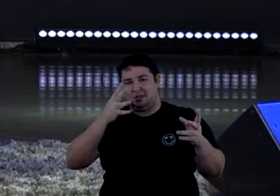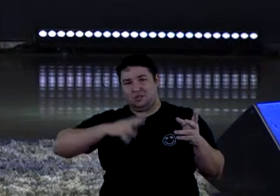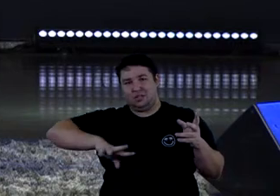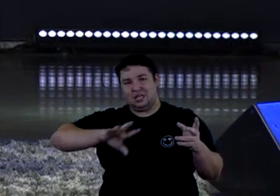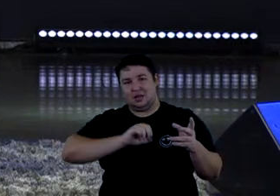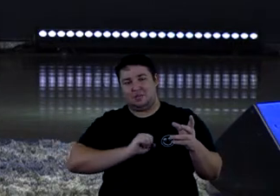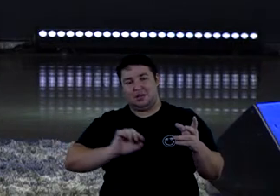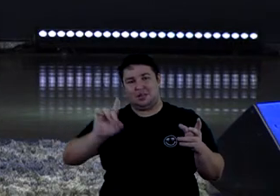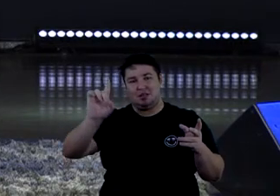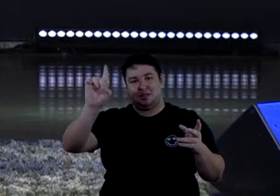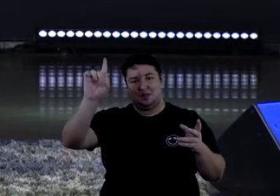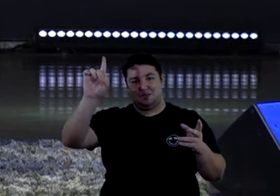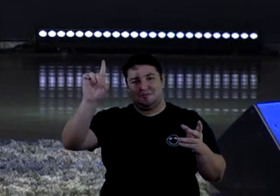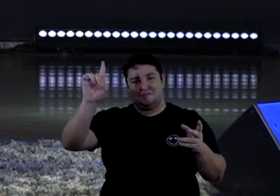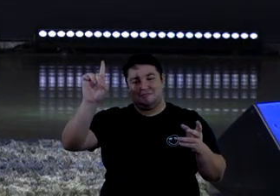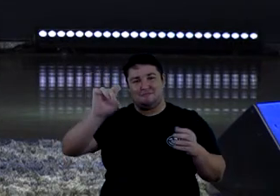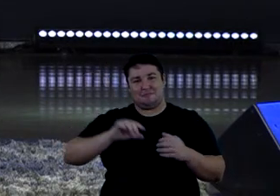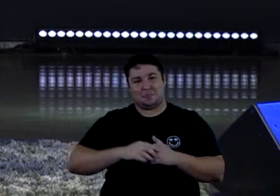Deus.